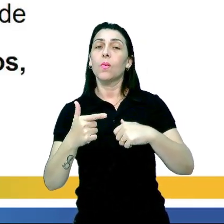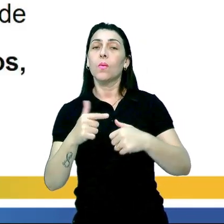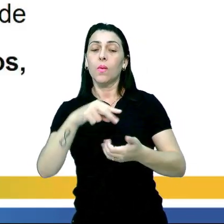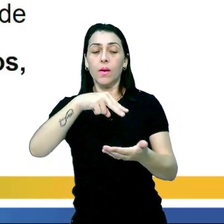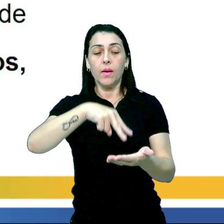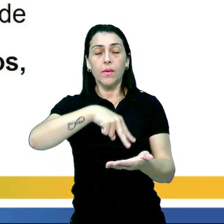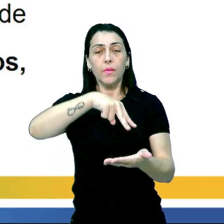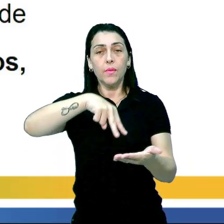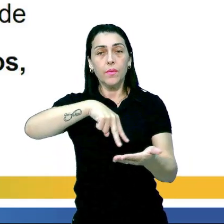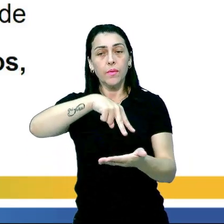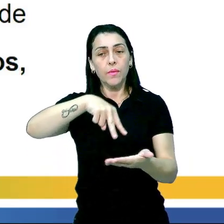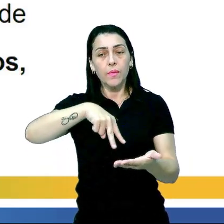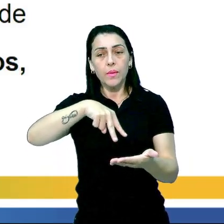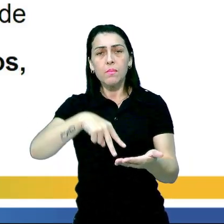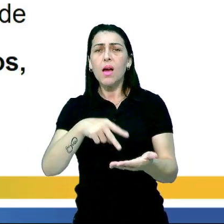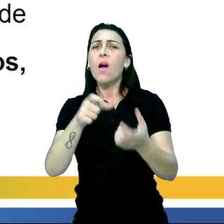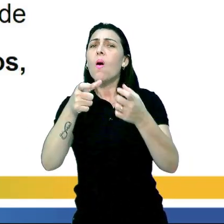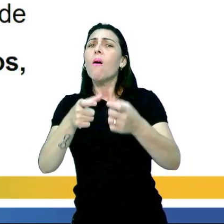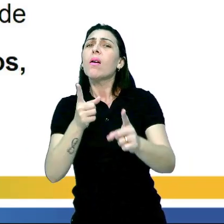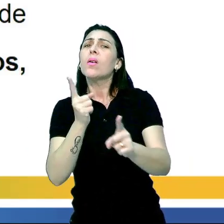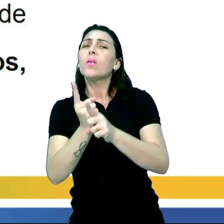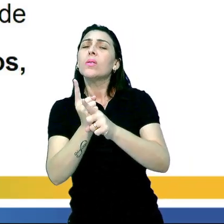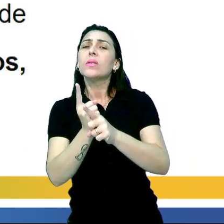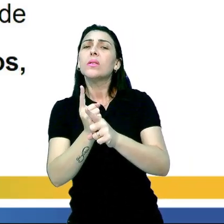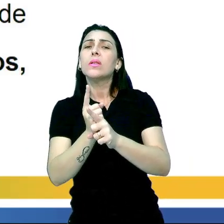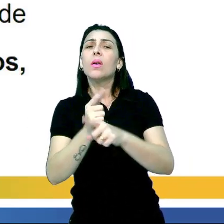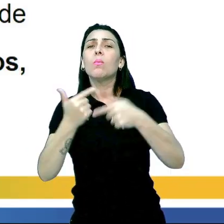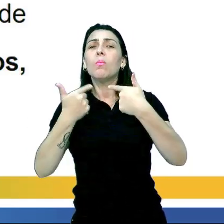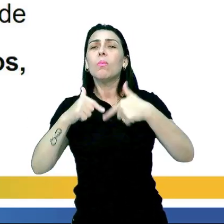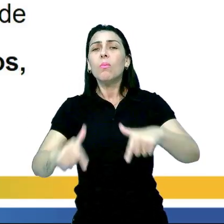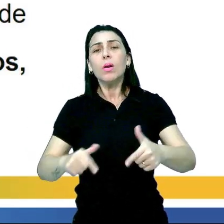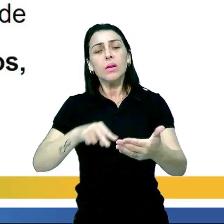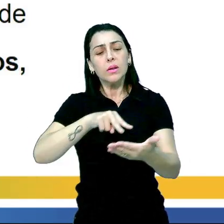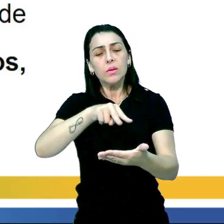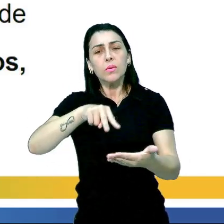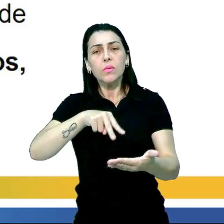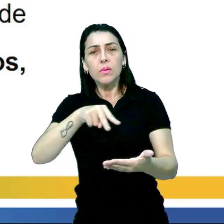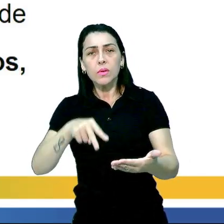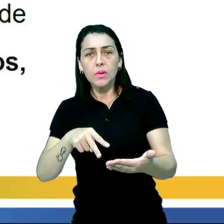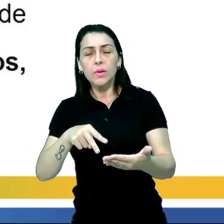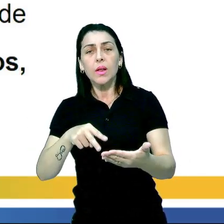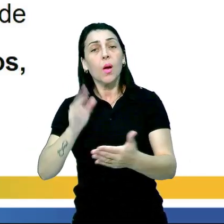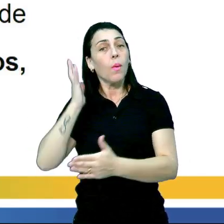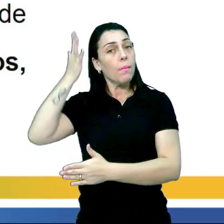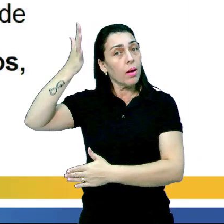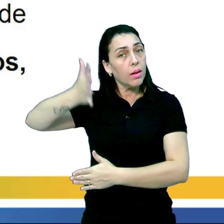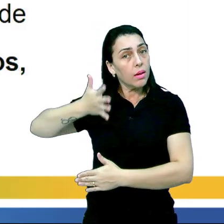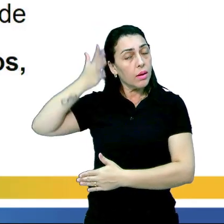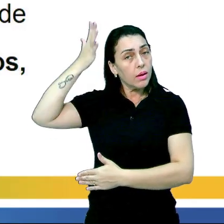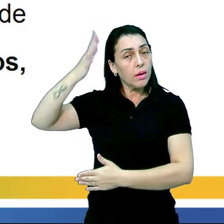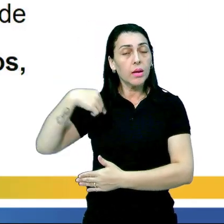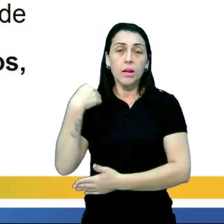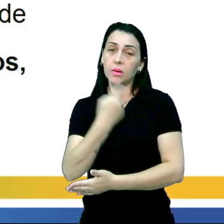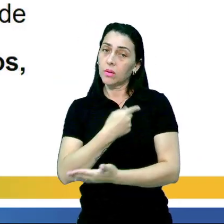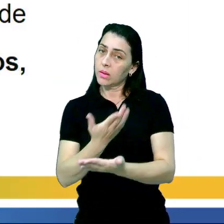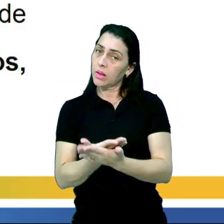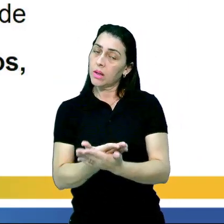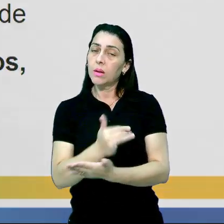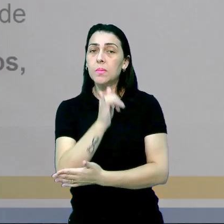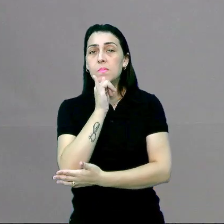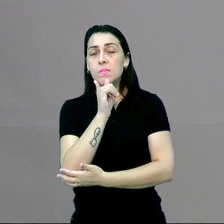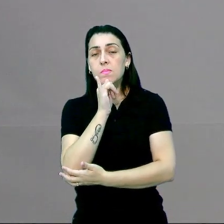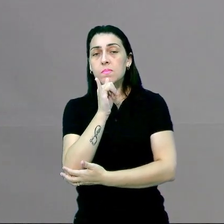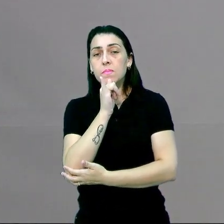Linguagem verbal. Onde é que nós encontramos uma linguagem verbal, por exemplo? Em uma palestra, na nossa aula, por